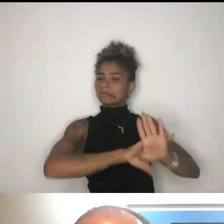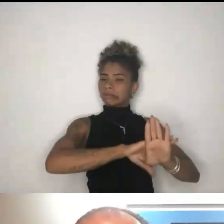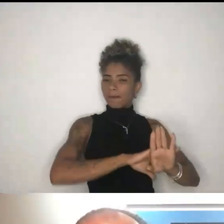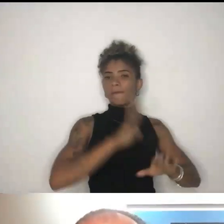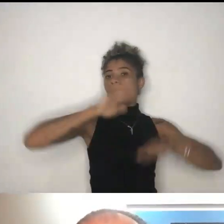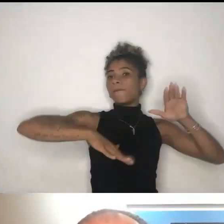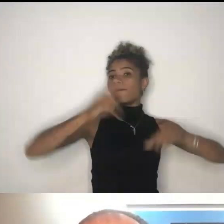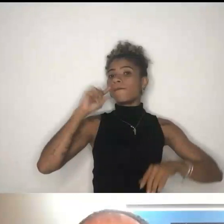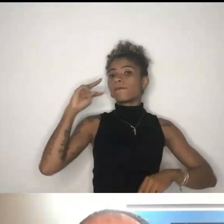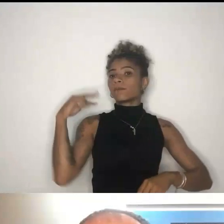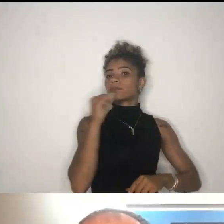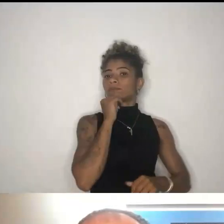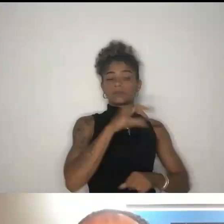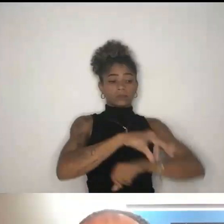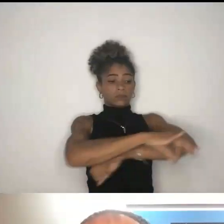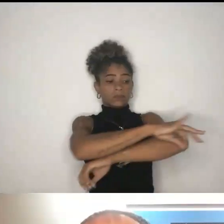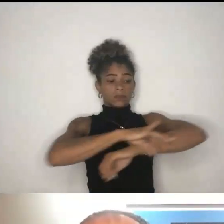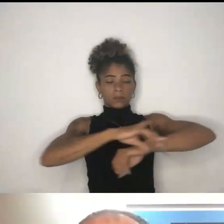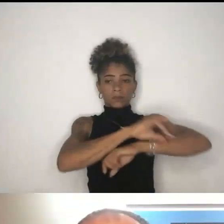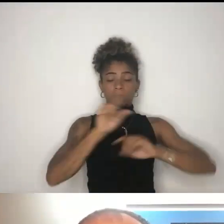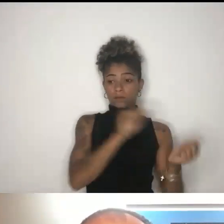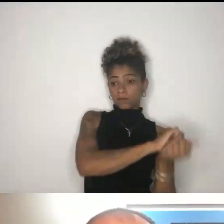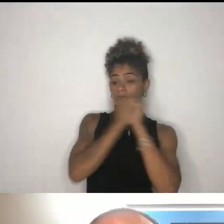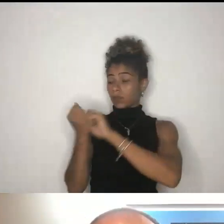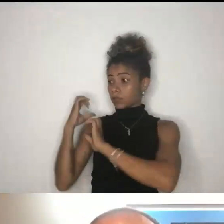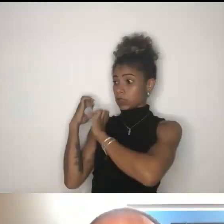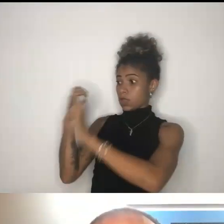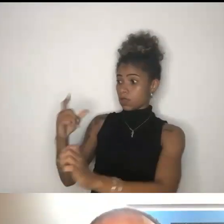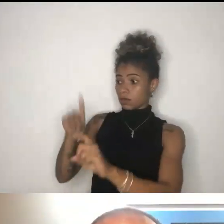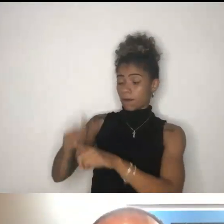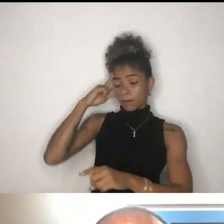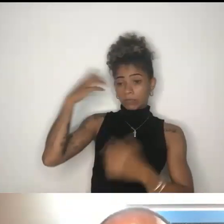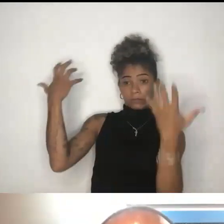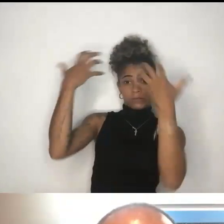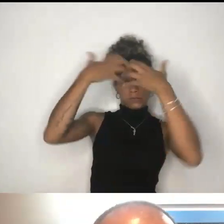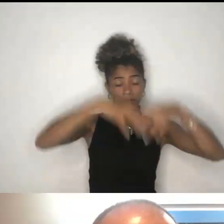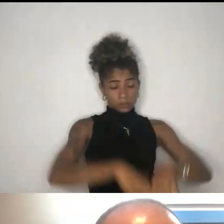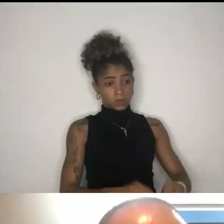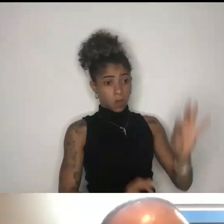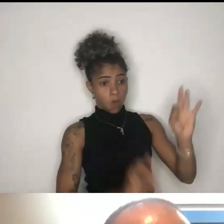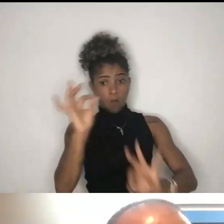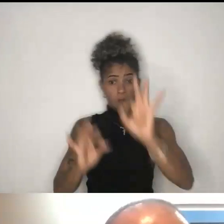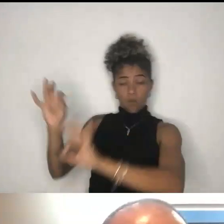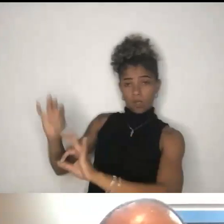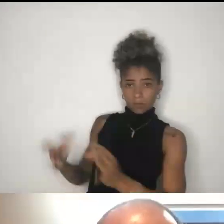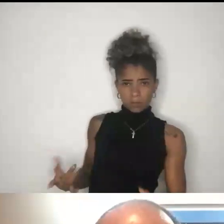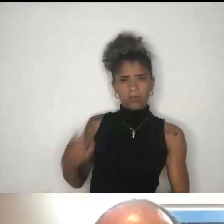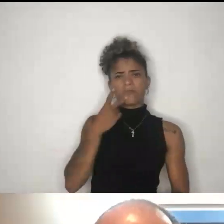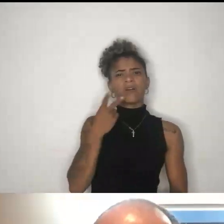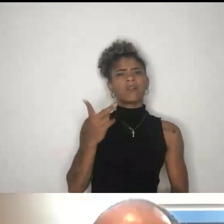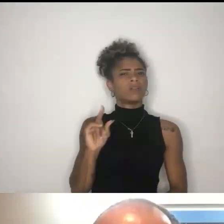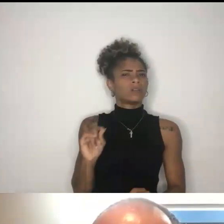você vira um atento você vira um dinheiro Às vezes você pensa numa logística e tô falando de